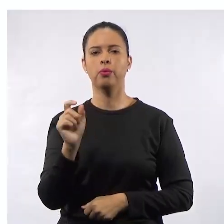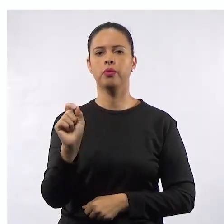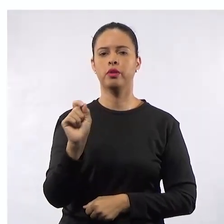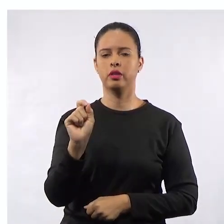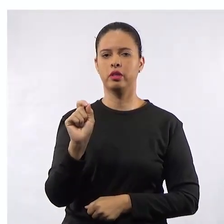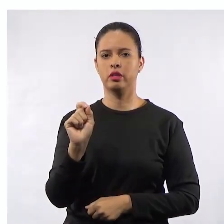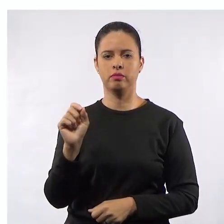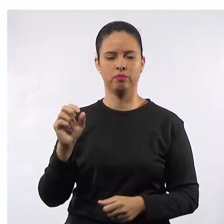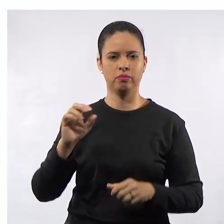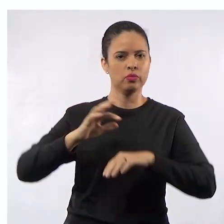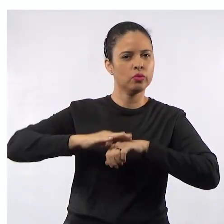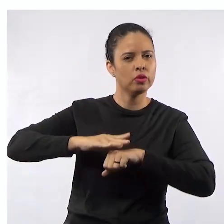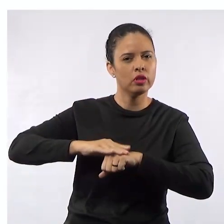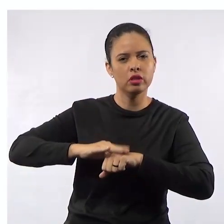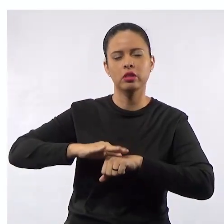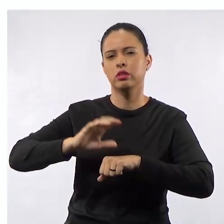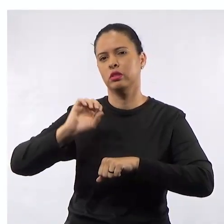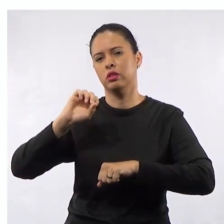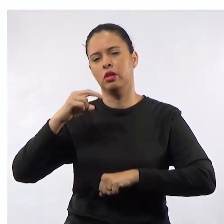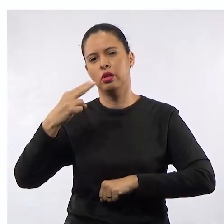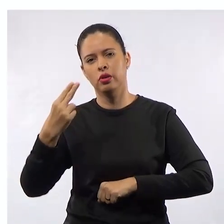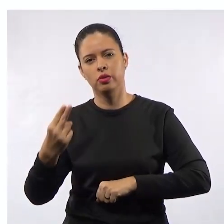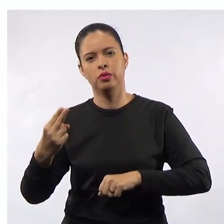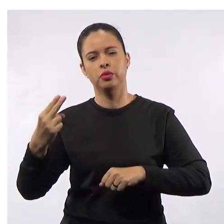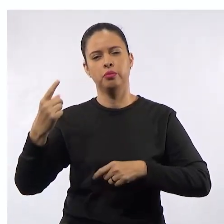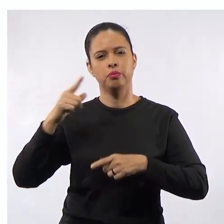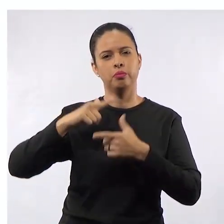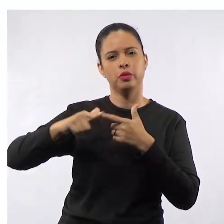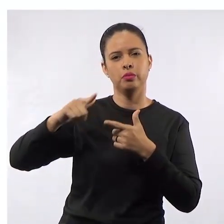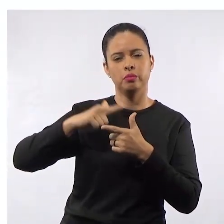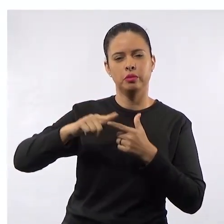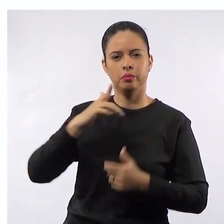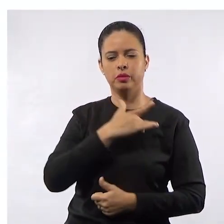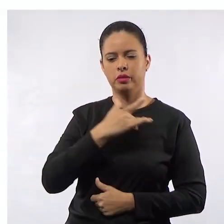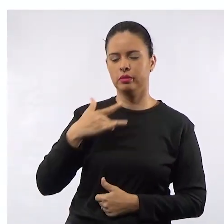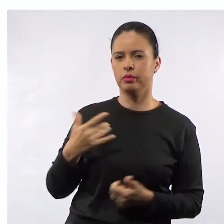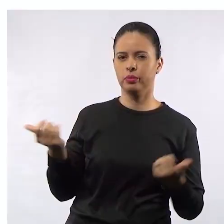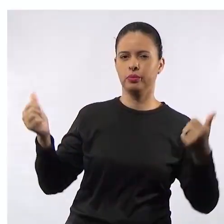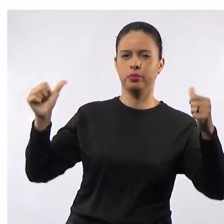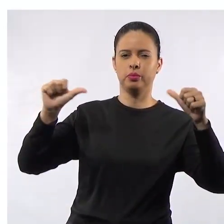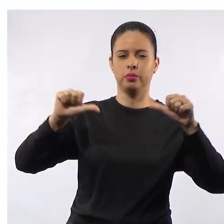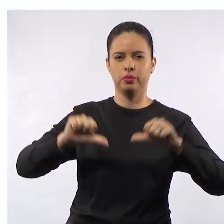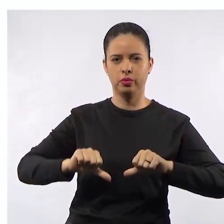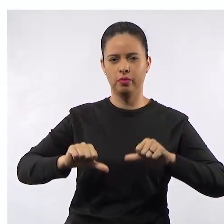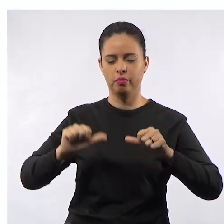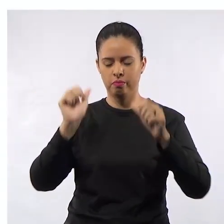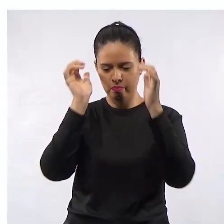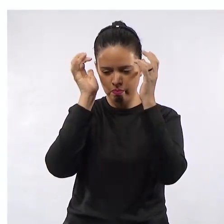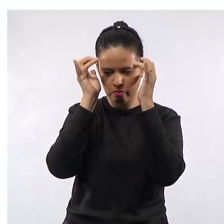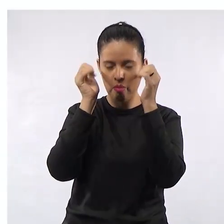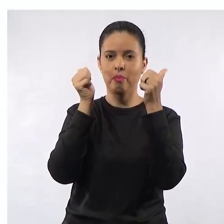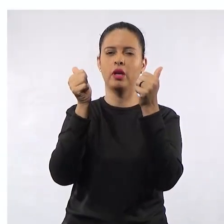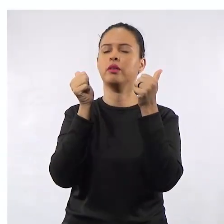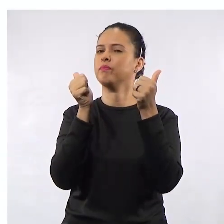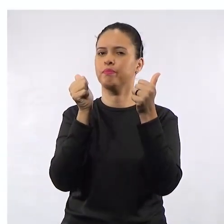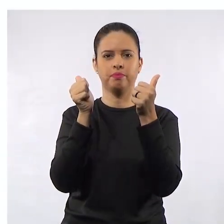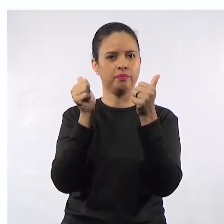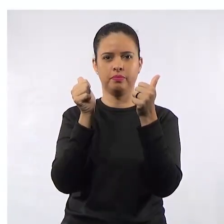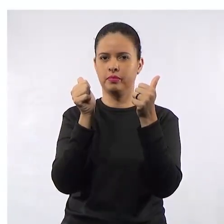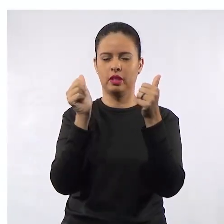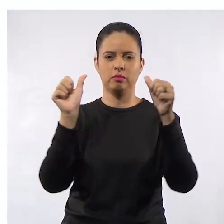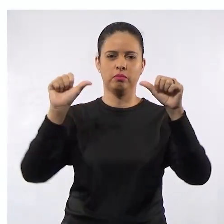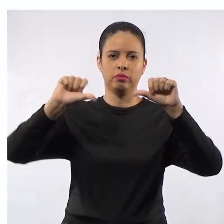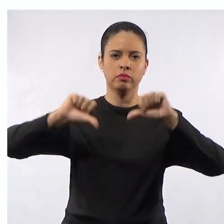ficou debilitado vamos supor teve um Alzheimer aí já não tava mais com a sua faculdades mentais é